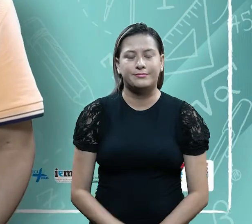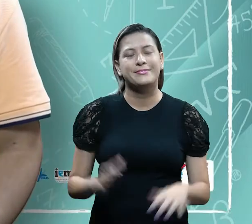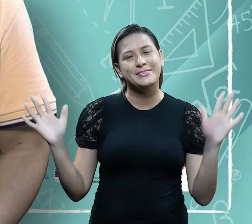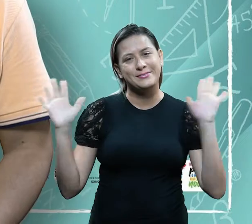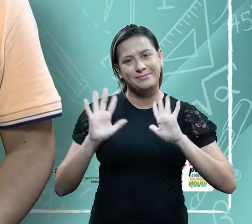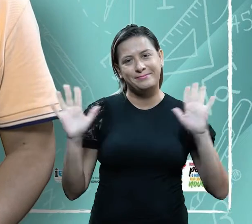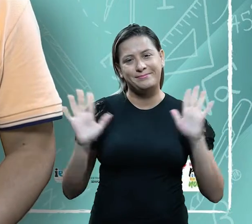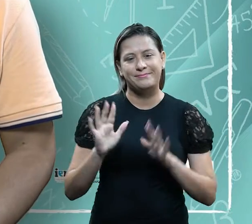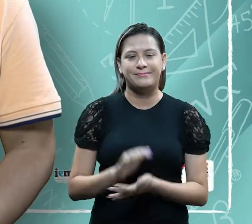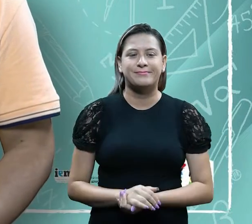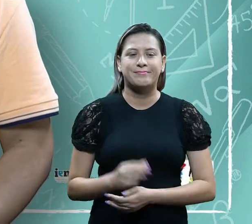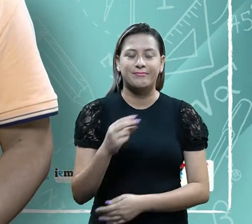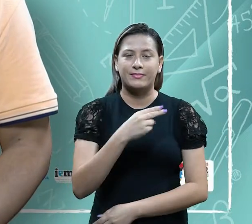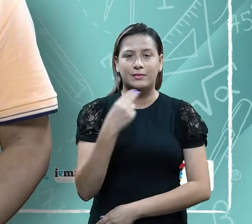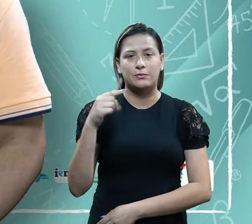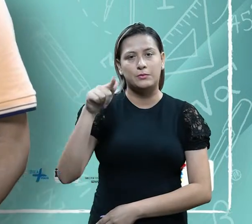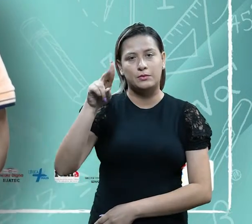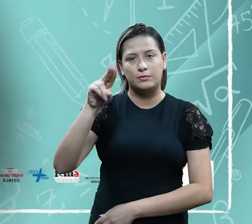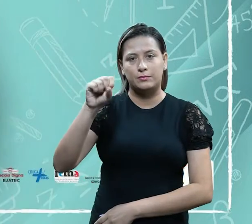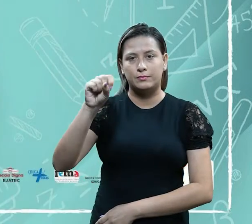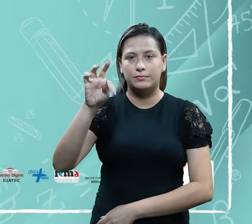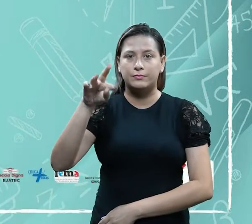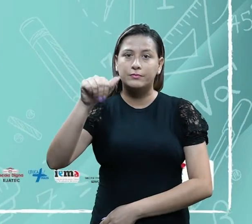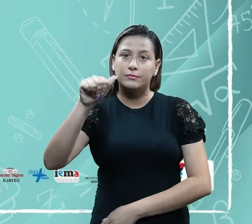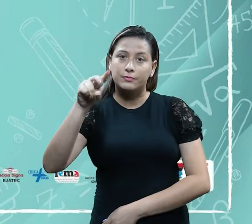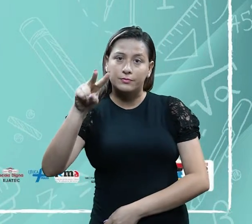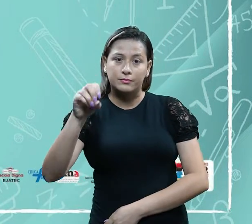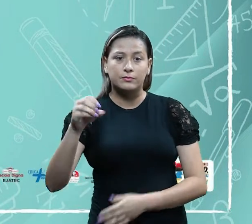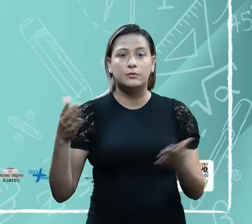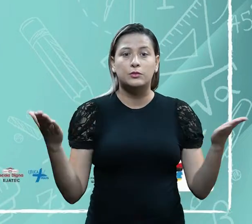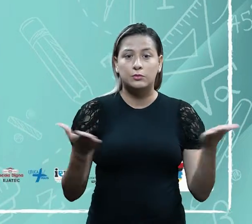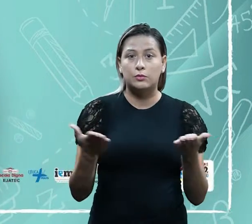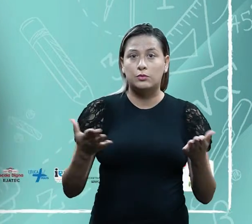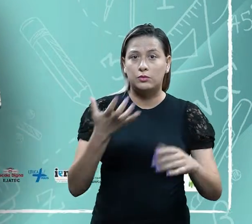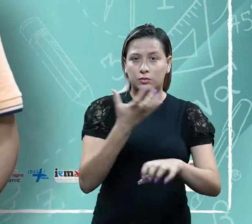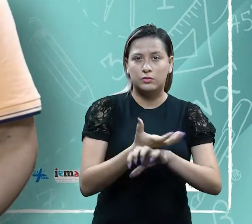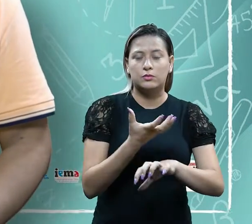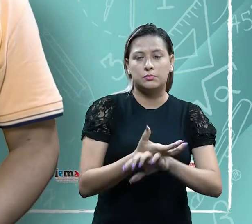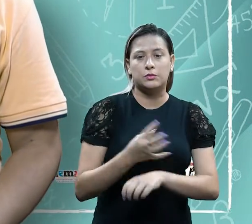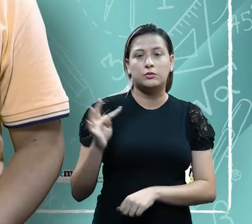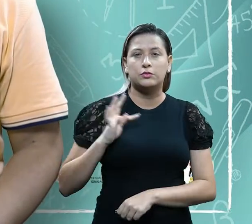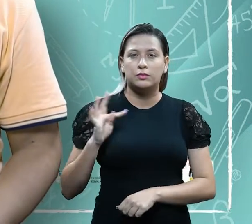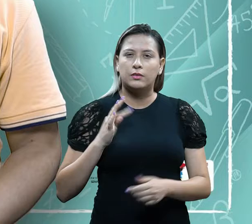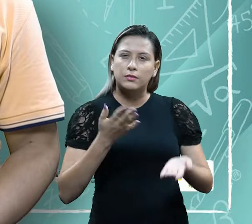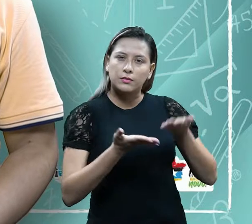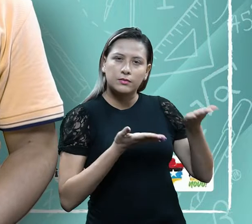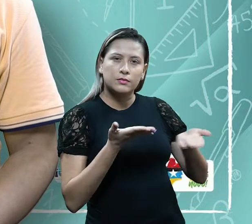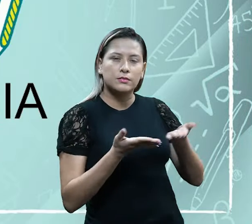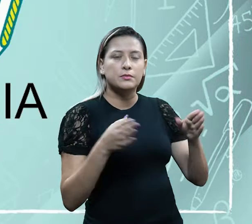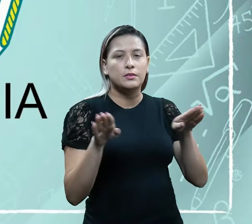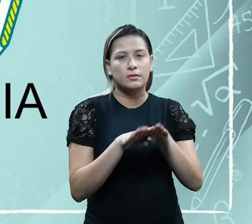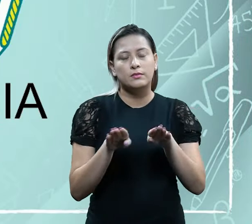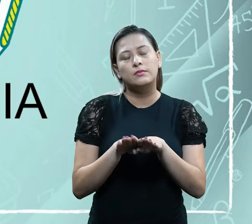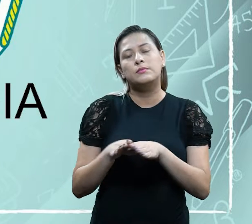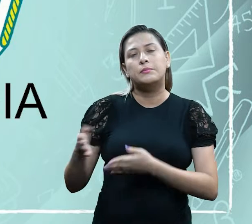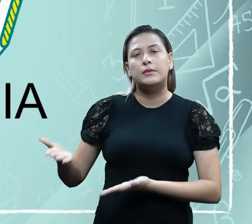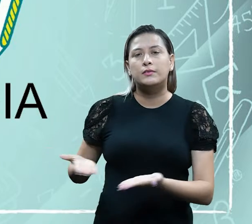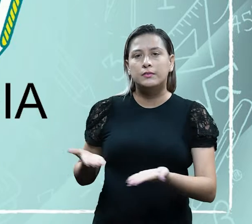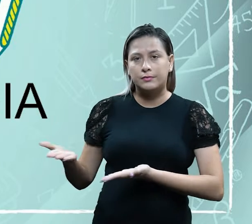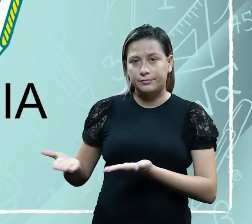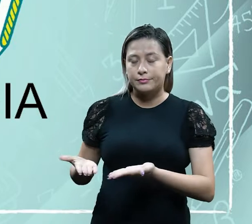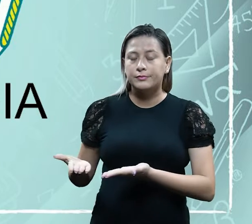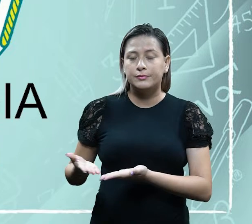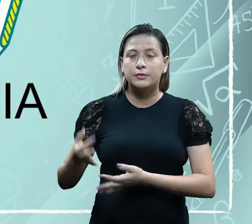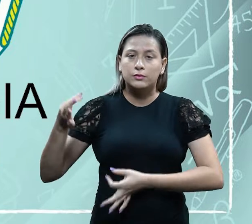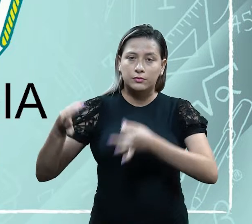Olá, alunos, eu sou o professor Gustavo Naiva. Hoje nós vamos trabalhar a disciplina de Técnicas em Atendimentos e Serviços Jurídicos. O nosso tema